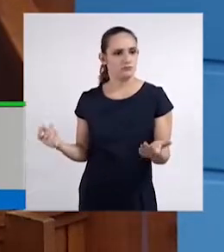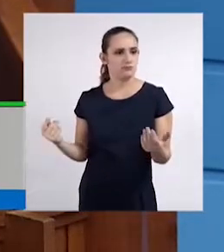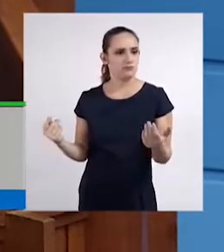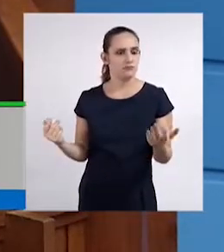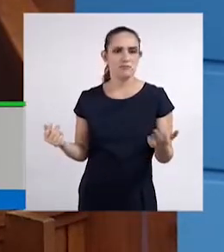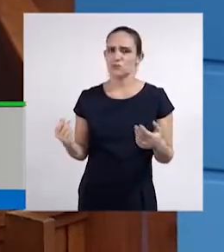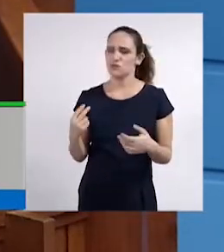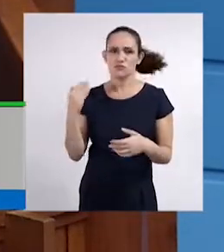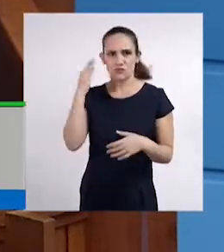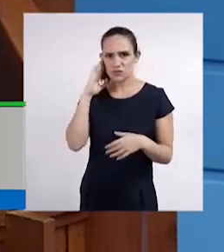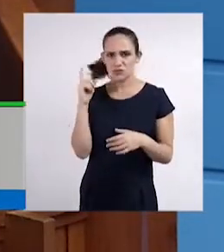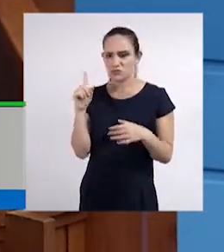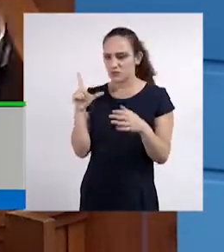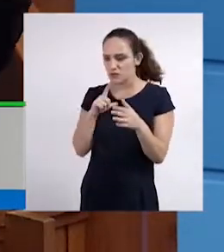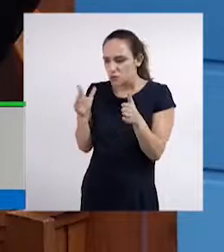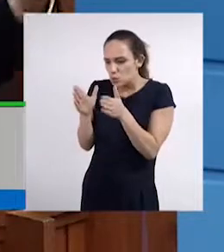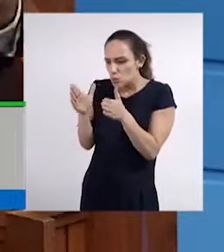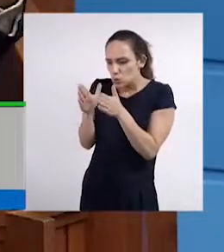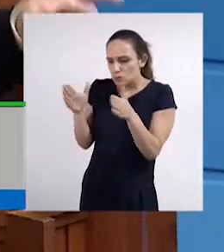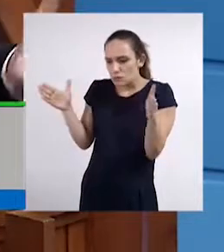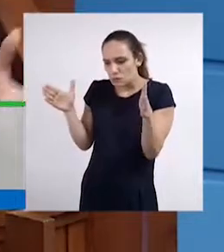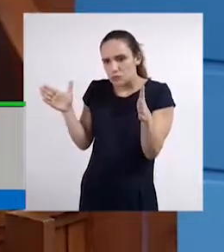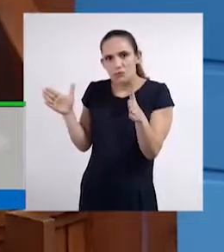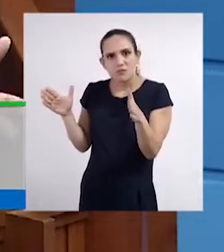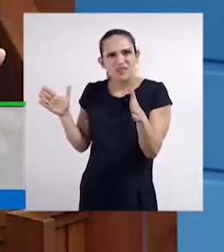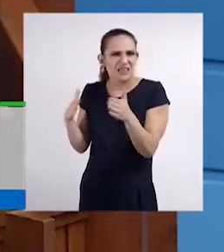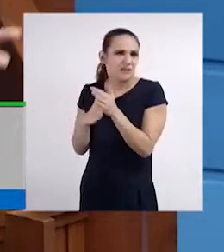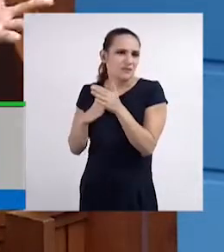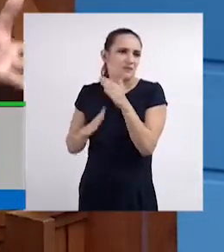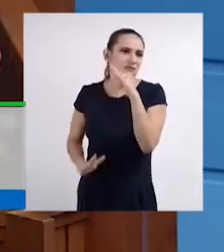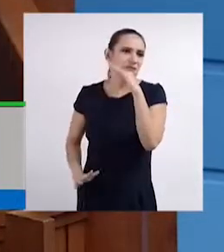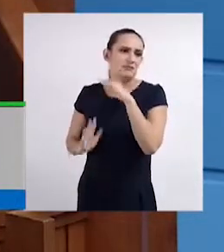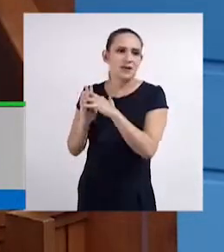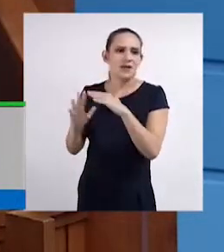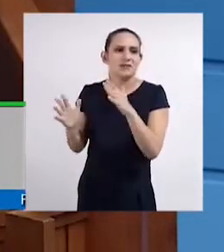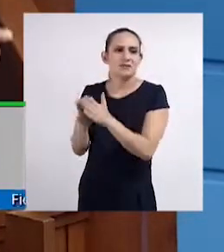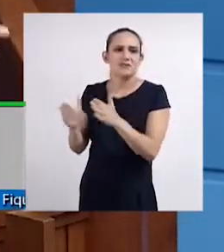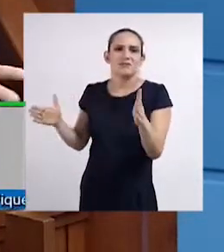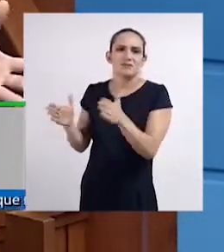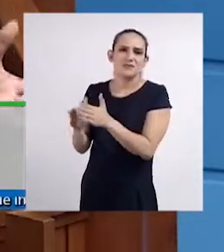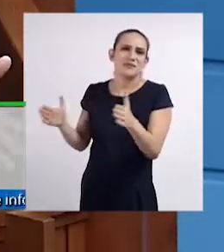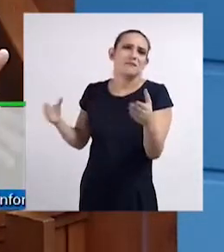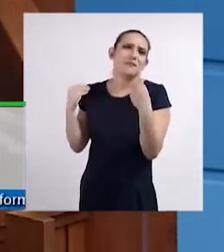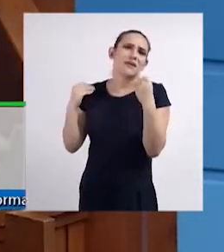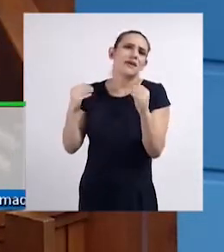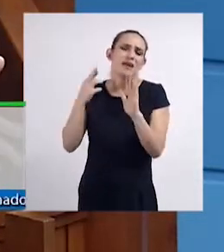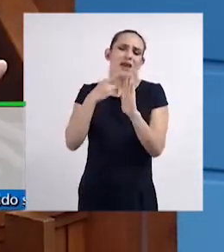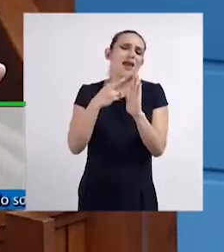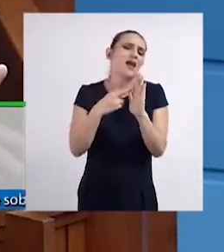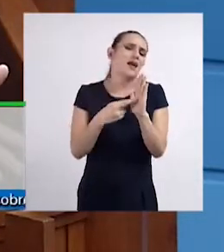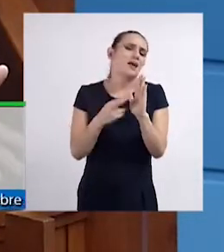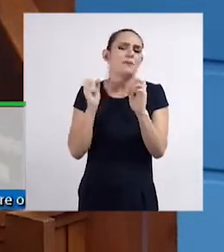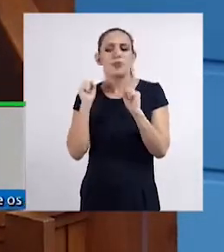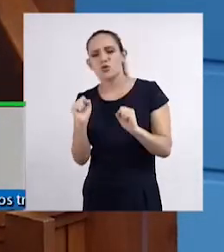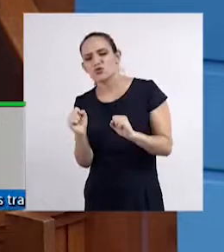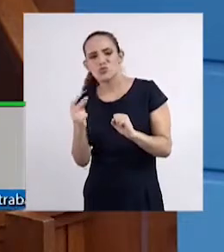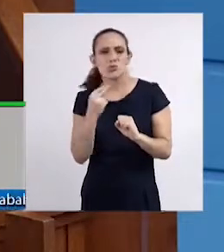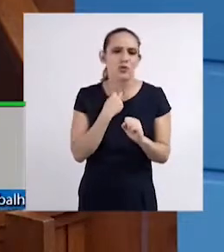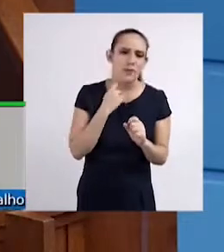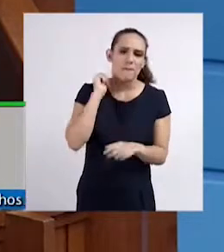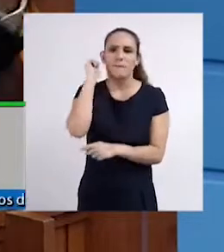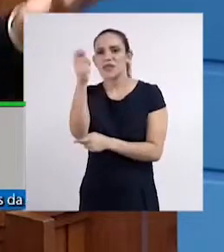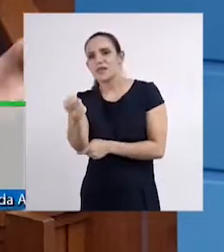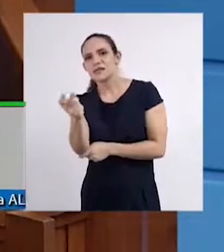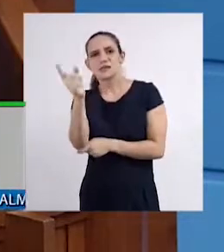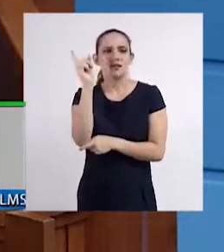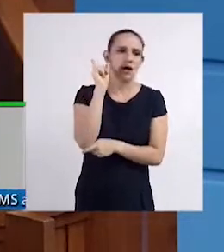pescado. Aí delimitar o tamanho máximo, eu acho uma burocracia desnecessária. Então, se você pegar